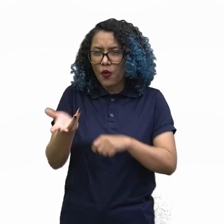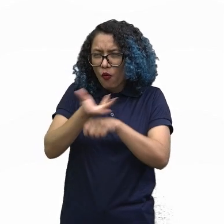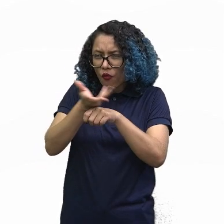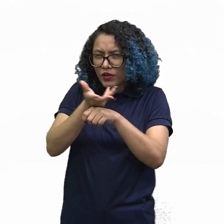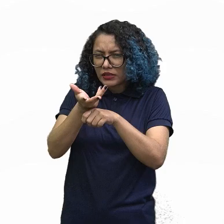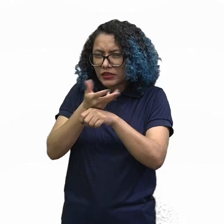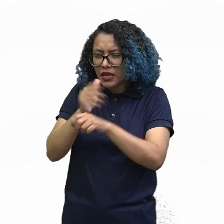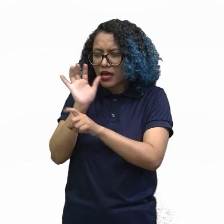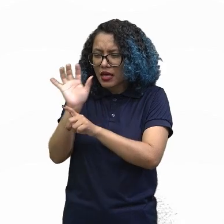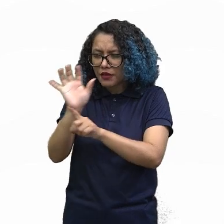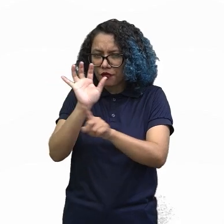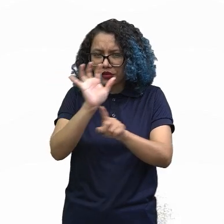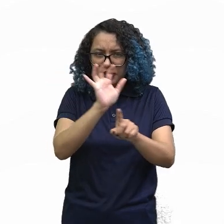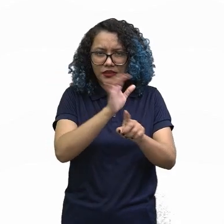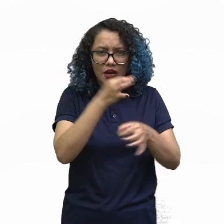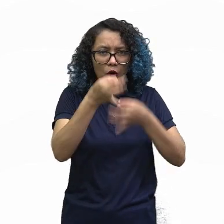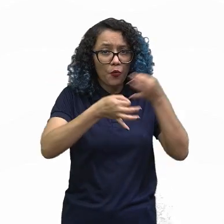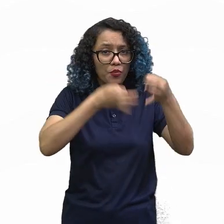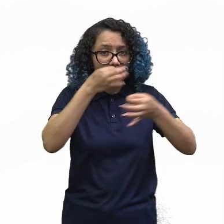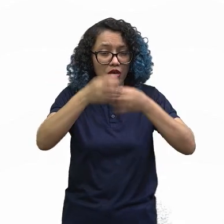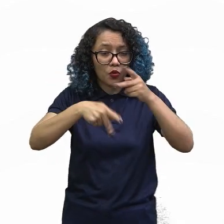opinião pública, né,